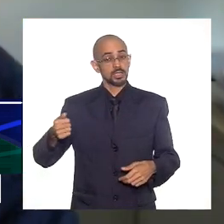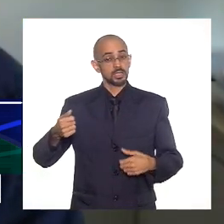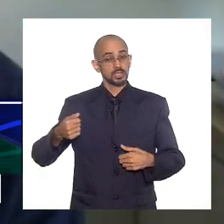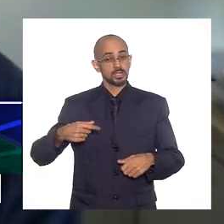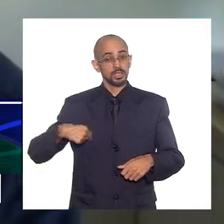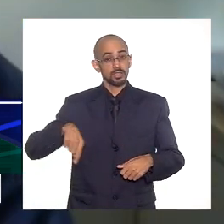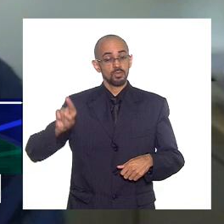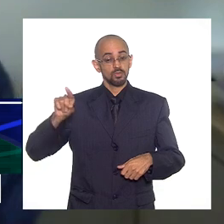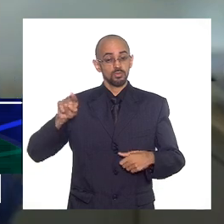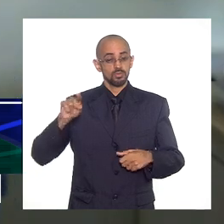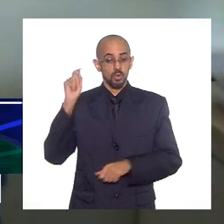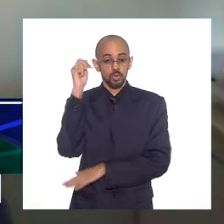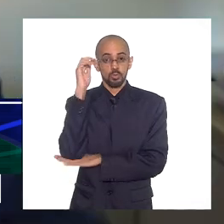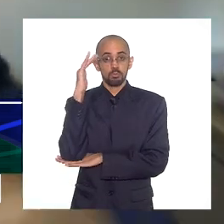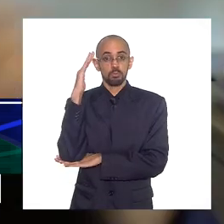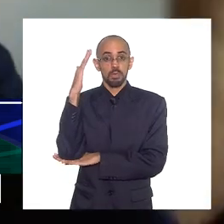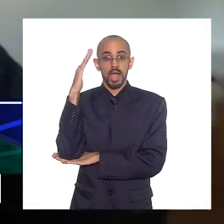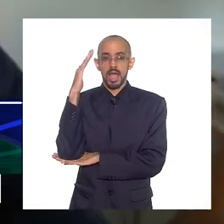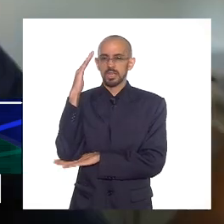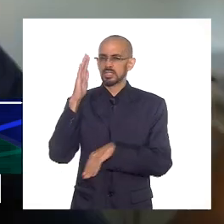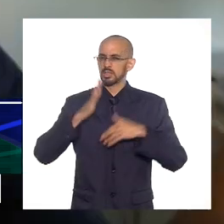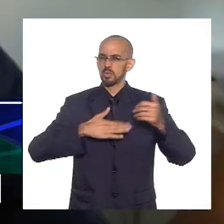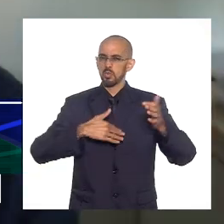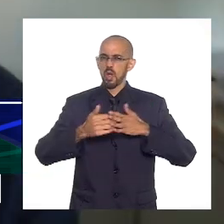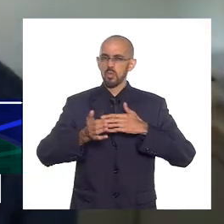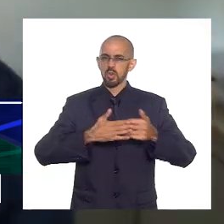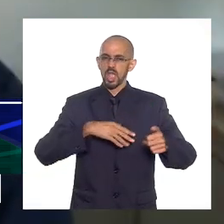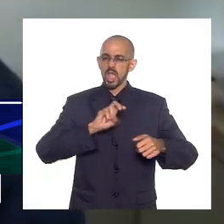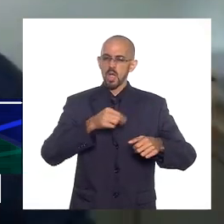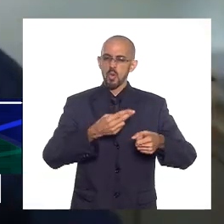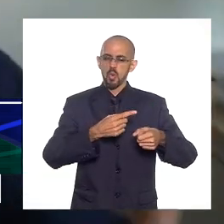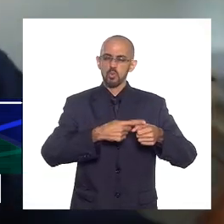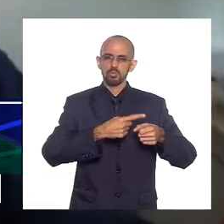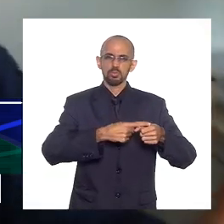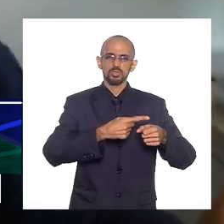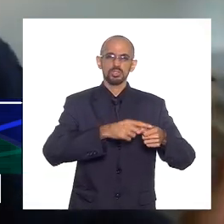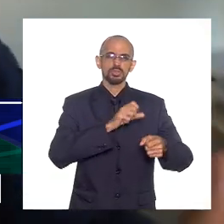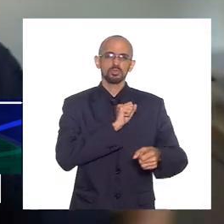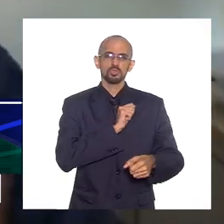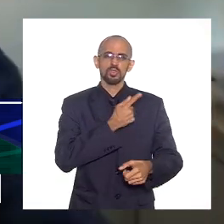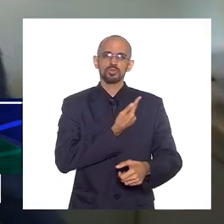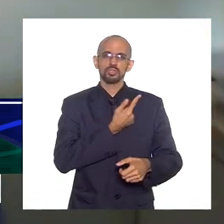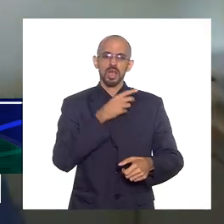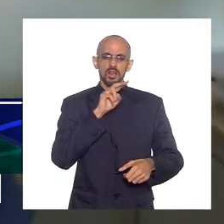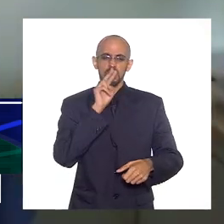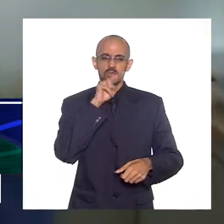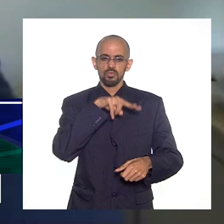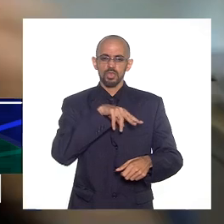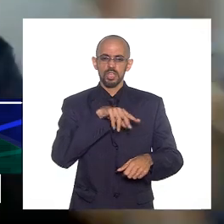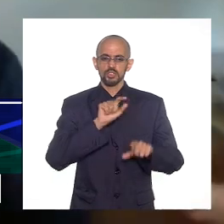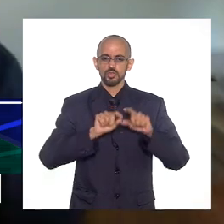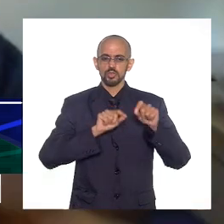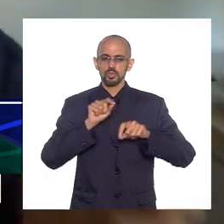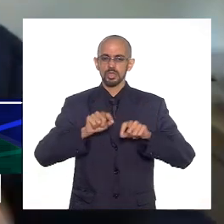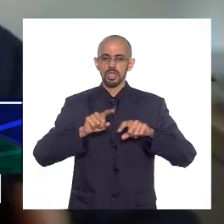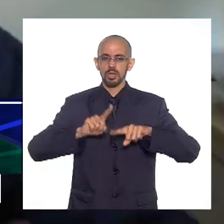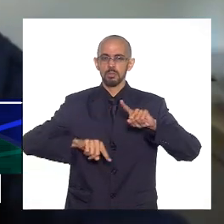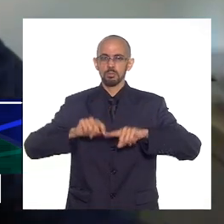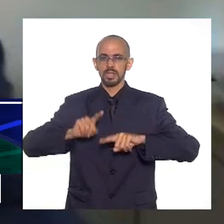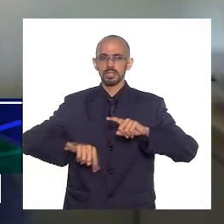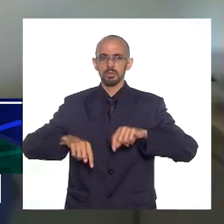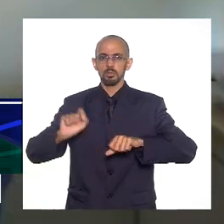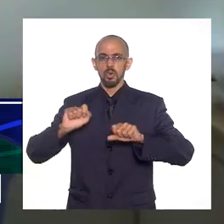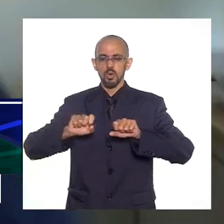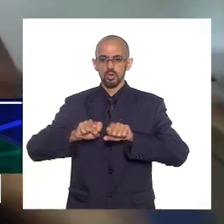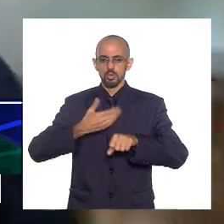qualquer, deputada Marta Rocha, ou no município do Rio de Janeiro, lá em São Gonçalo, eu vejo o patrimônio público